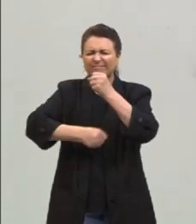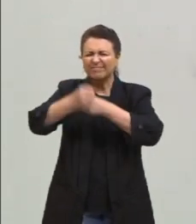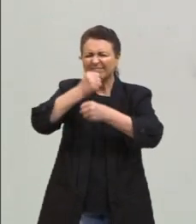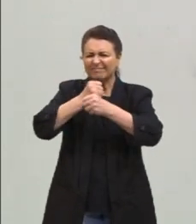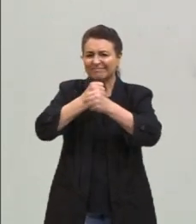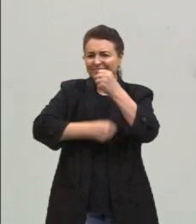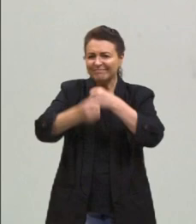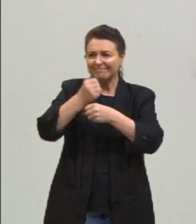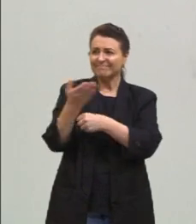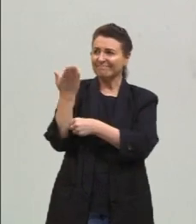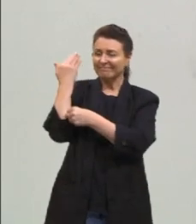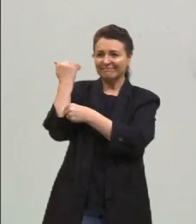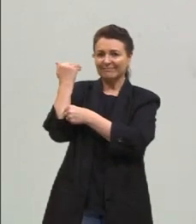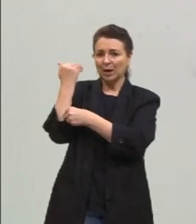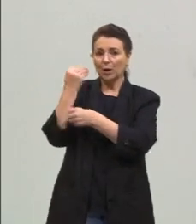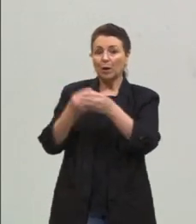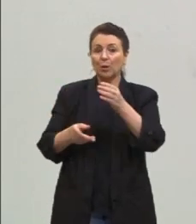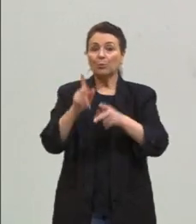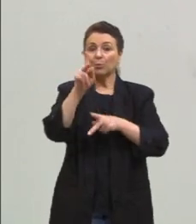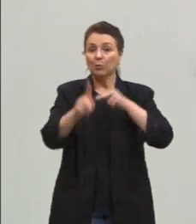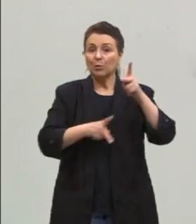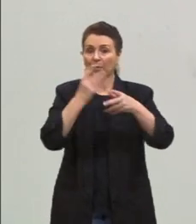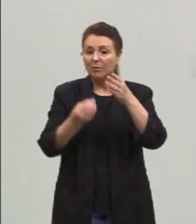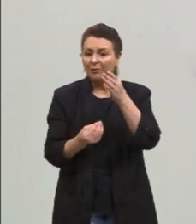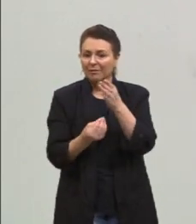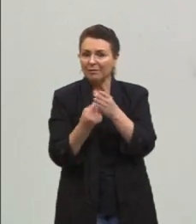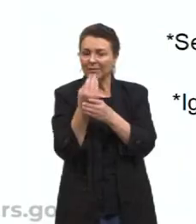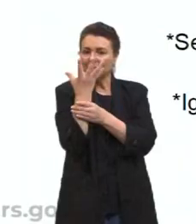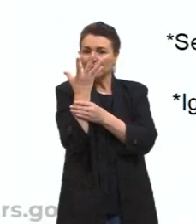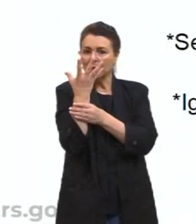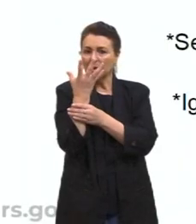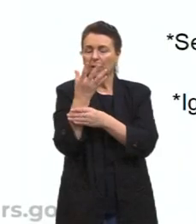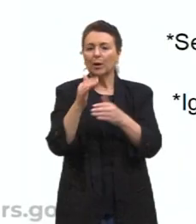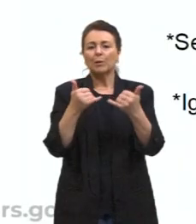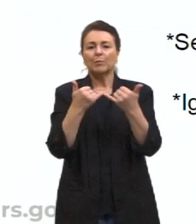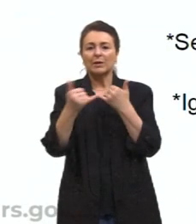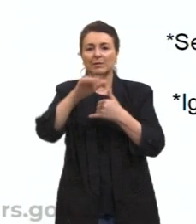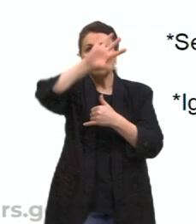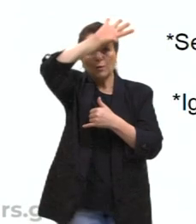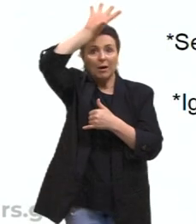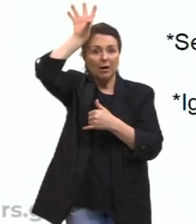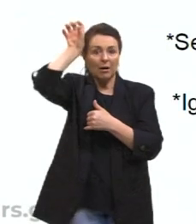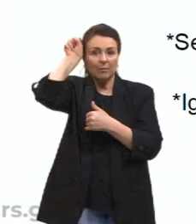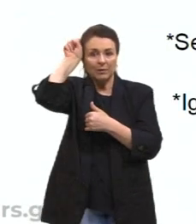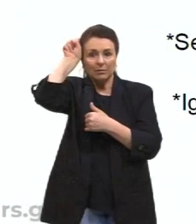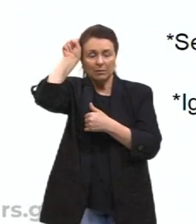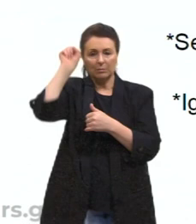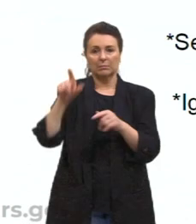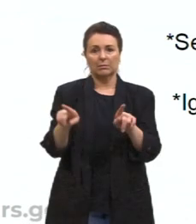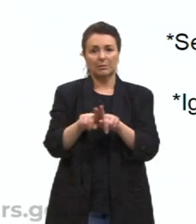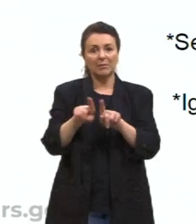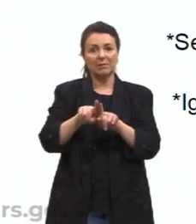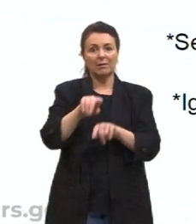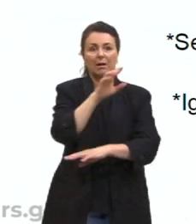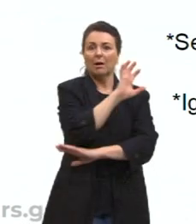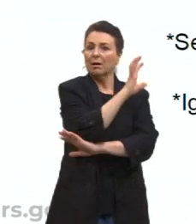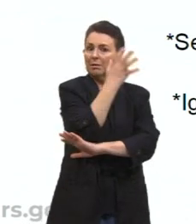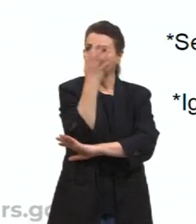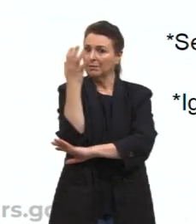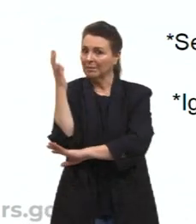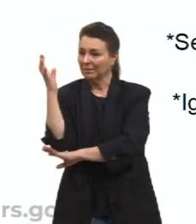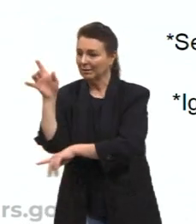originários né então a Amazônia que a gente conhece que é um espaço natural essa natureza também foi cultivada também